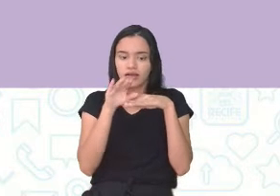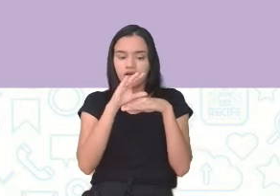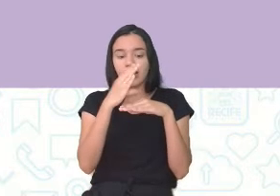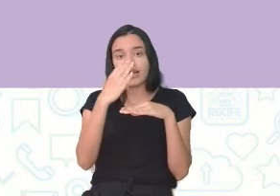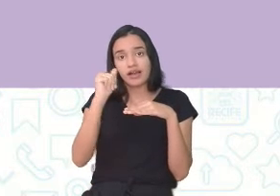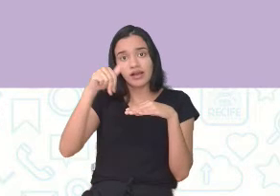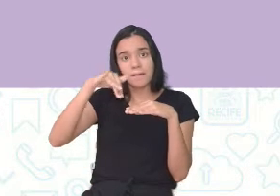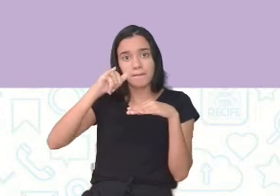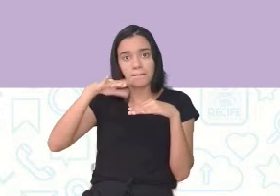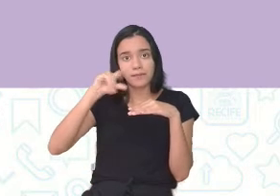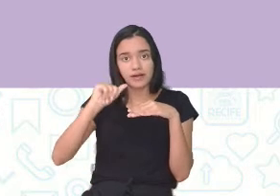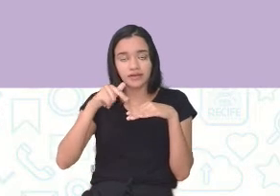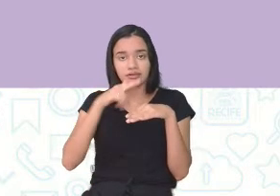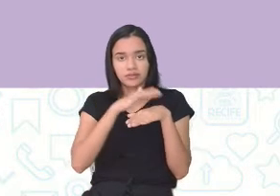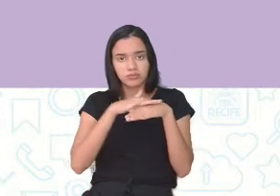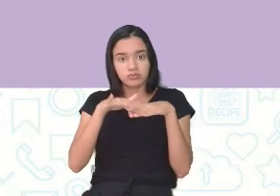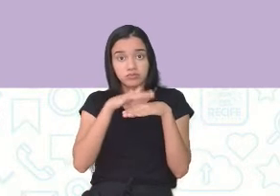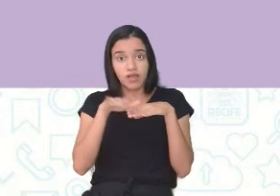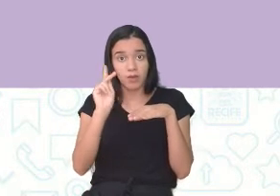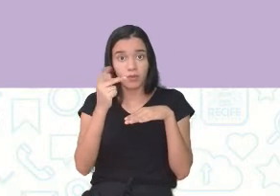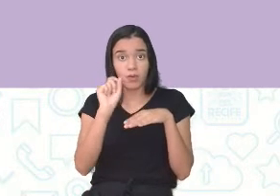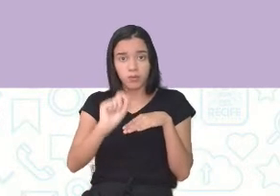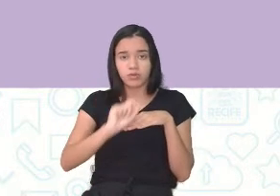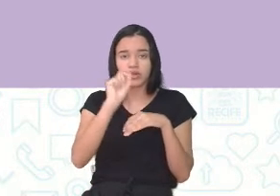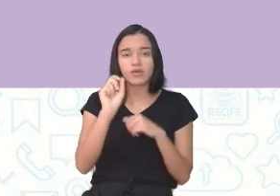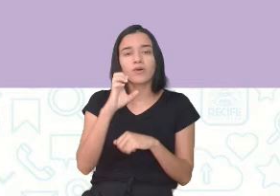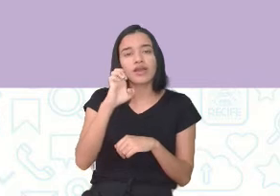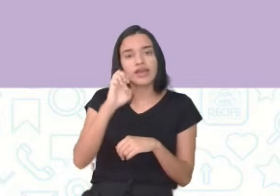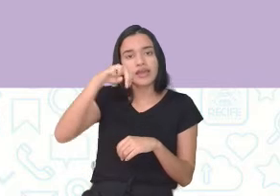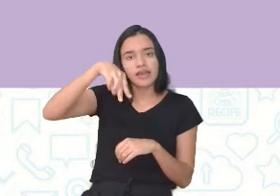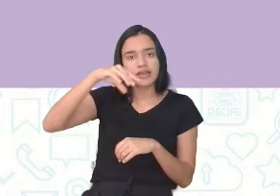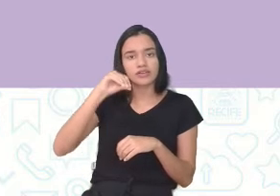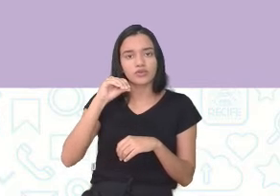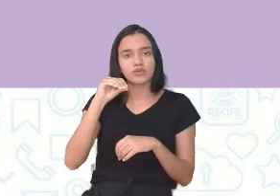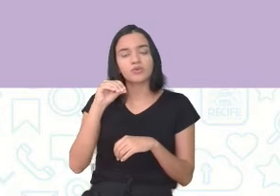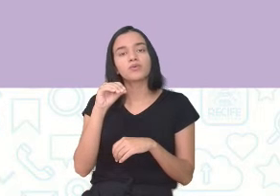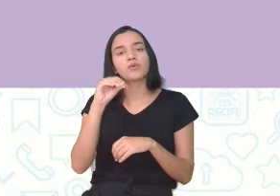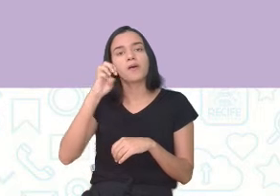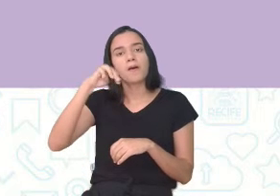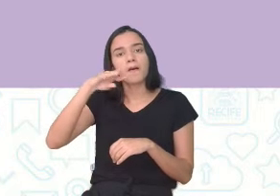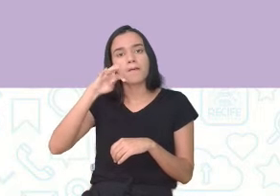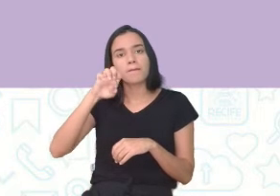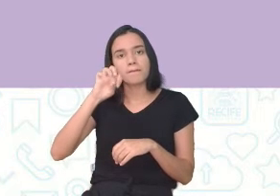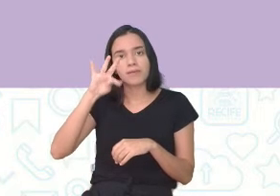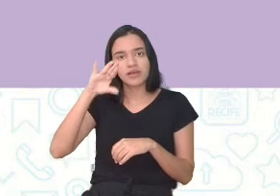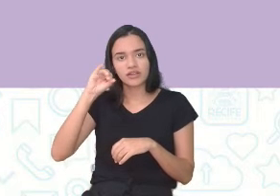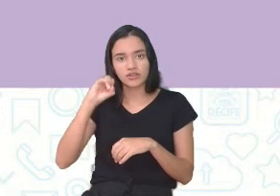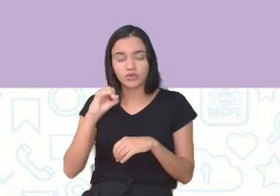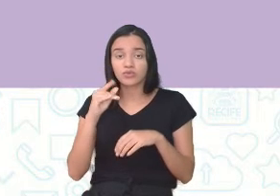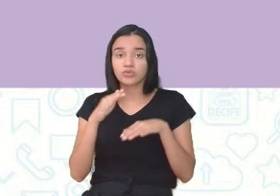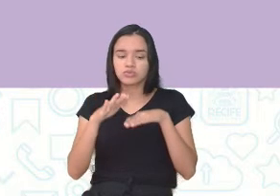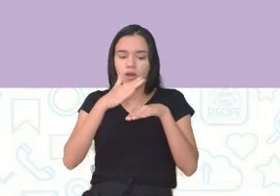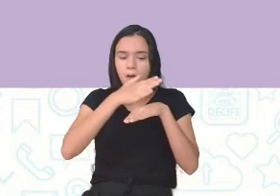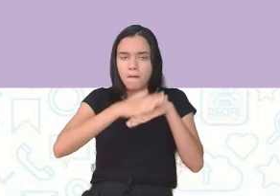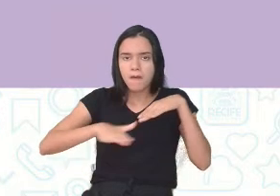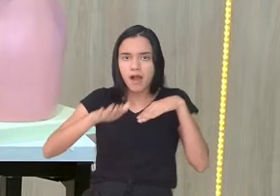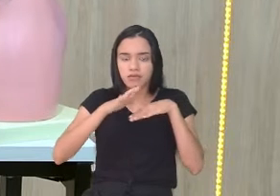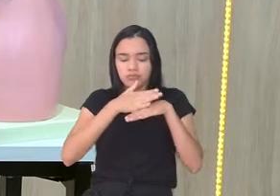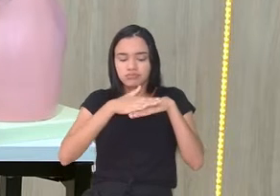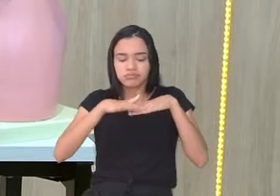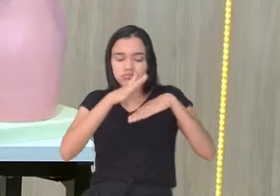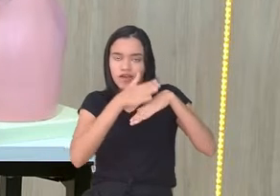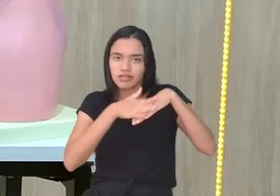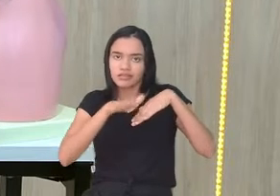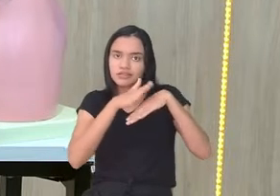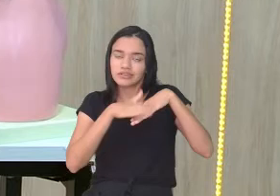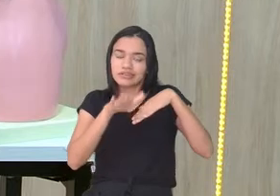da parede interna é o endométrio. Então, quando não ocorre a fecundação, ele vai ser eliminado, o ovócito ele